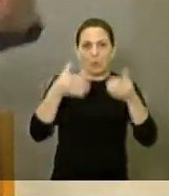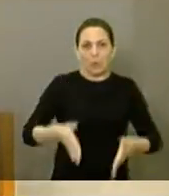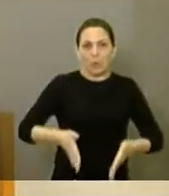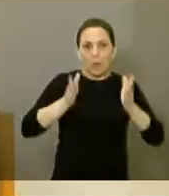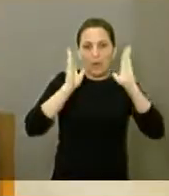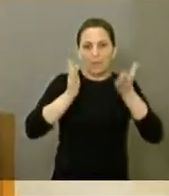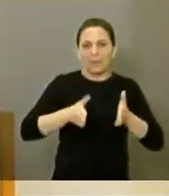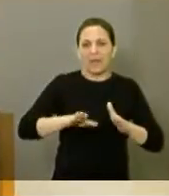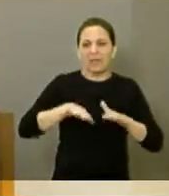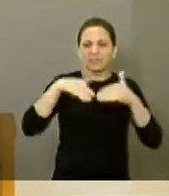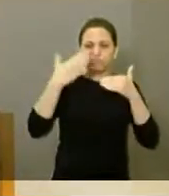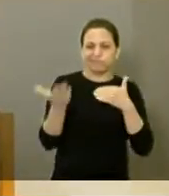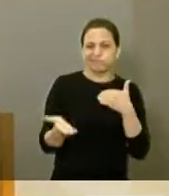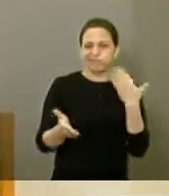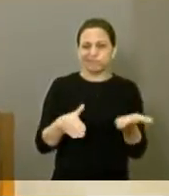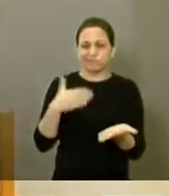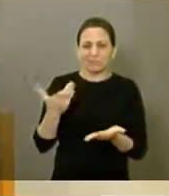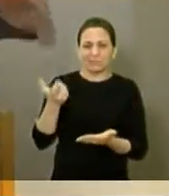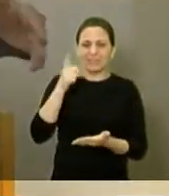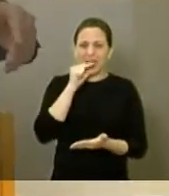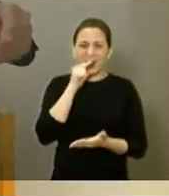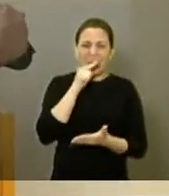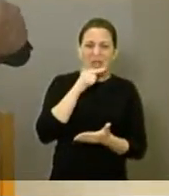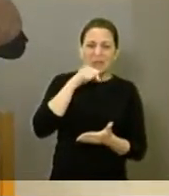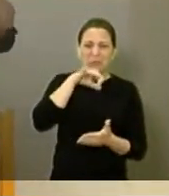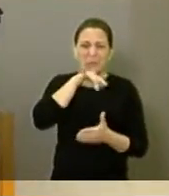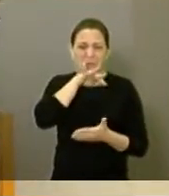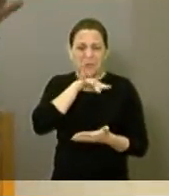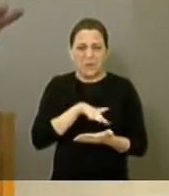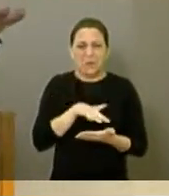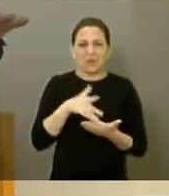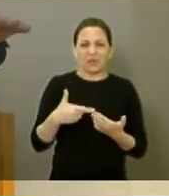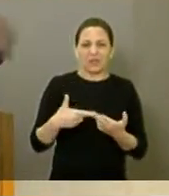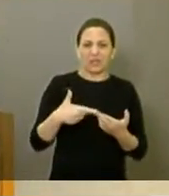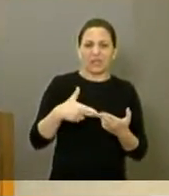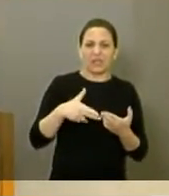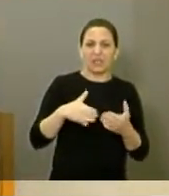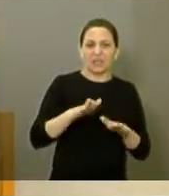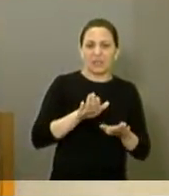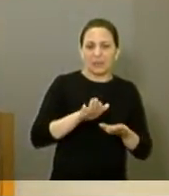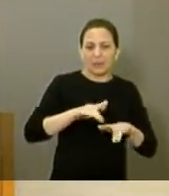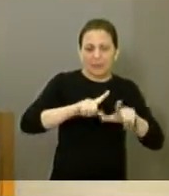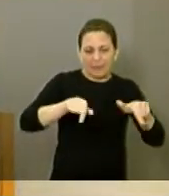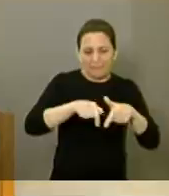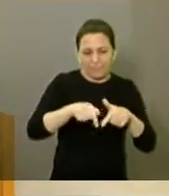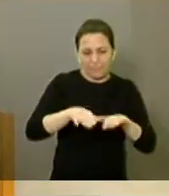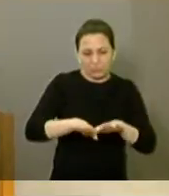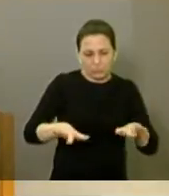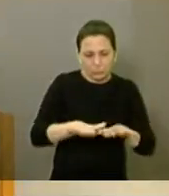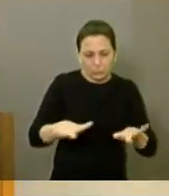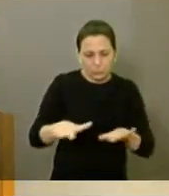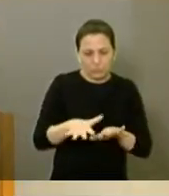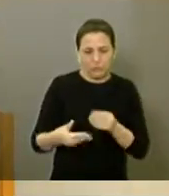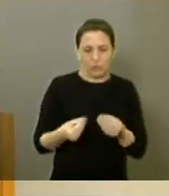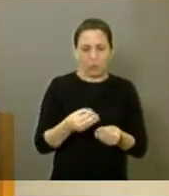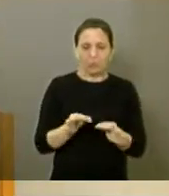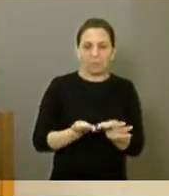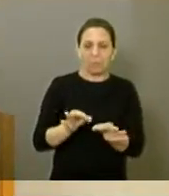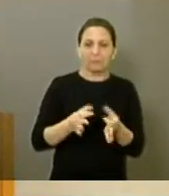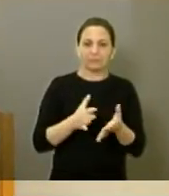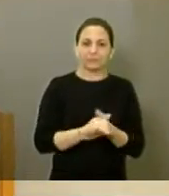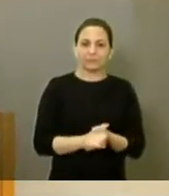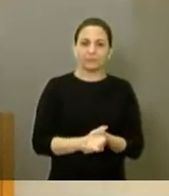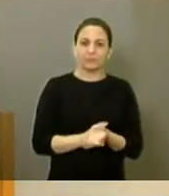torneiras infiltração ali o piso adequado foi um passo de cada vez mas fizemos um ambulatório